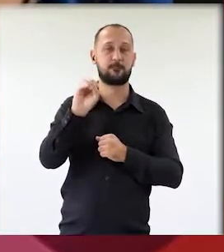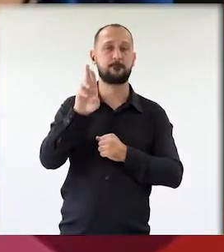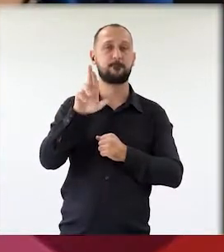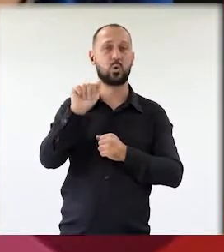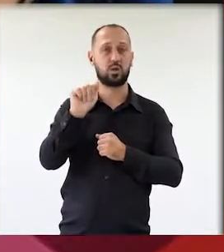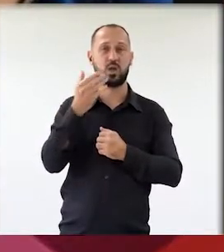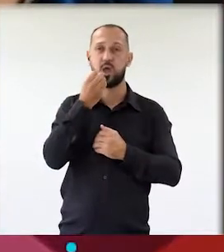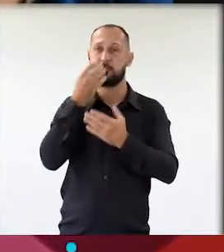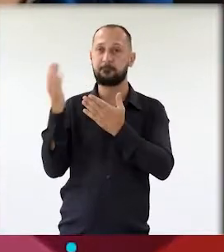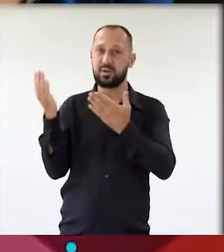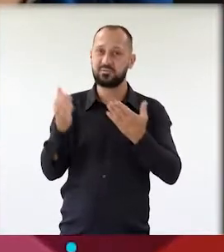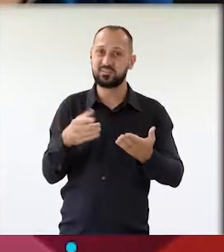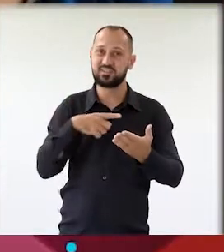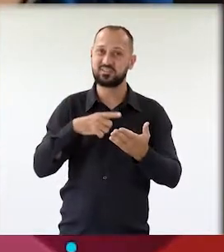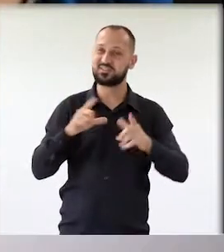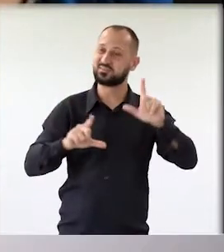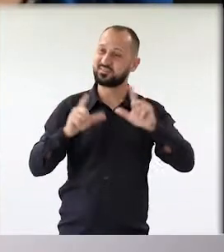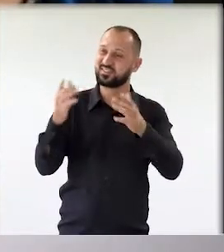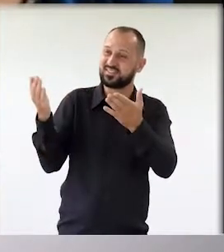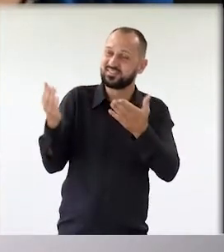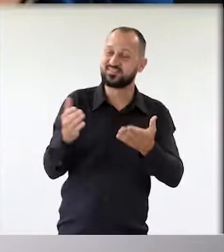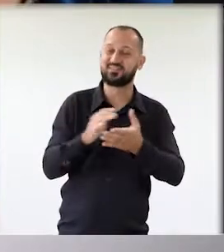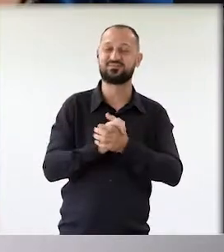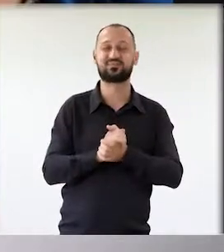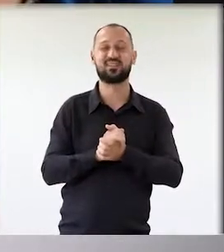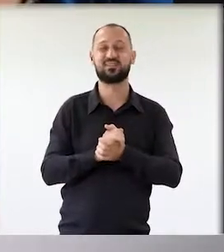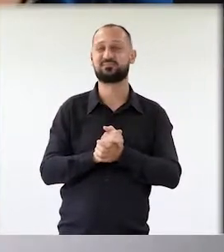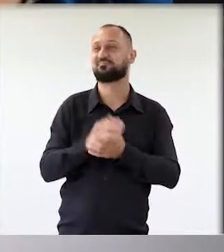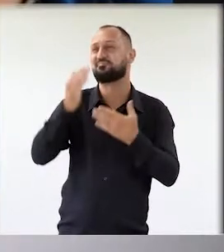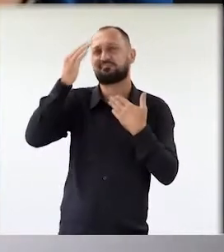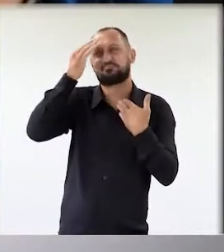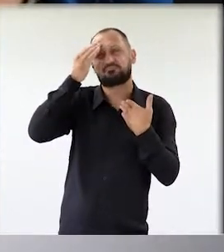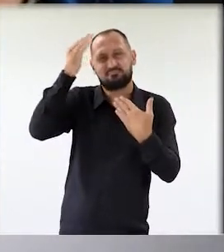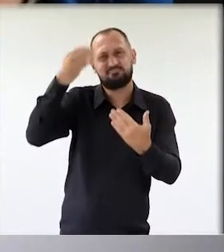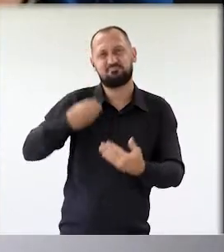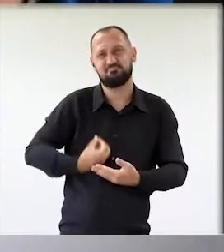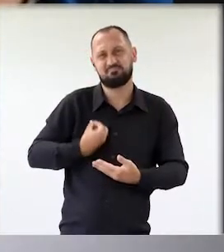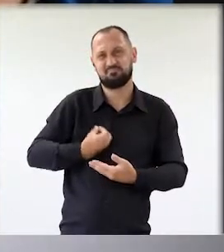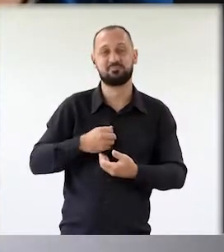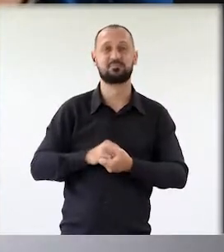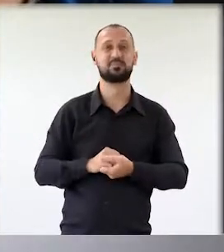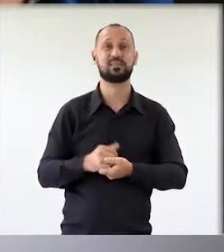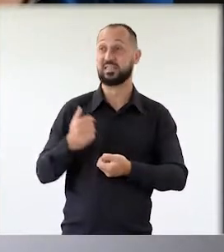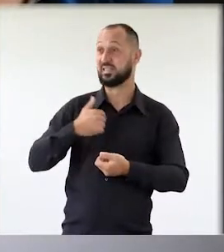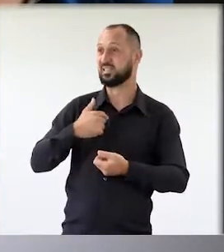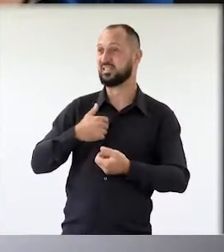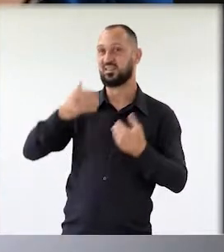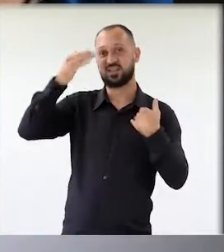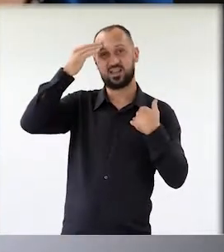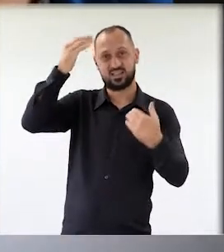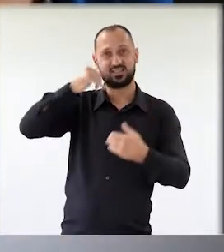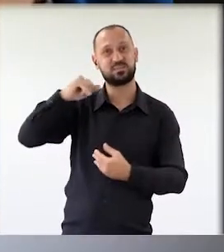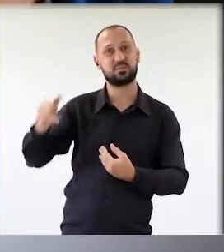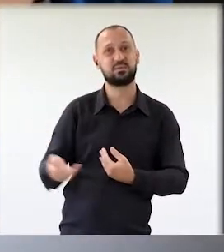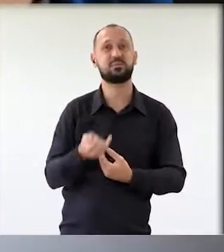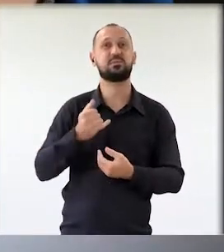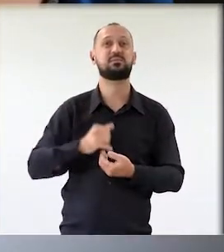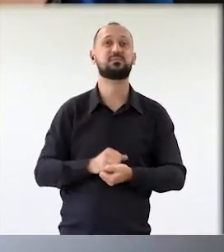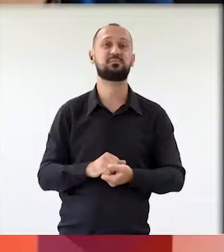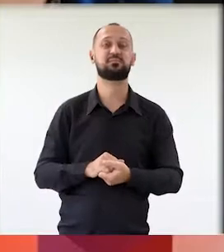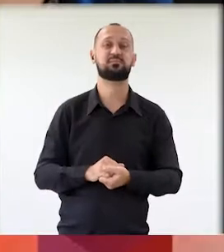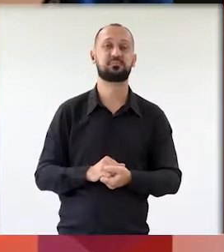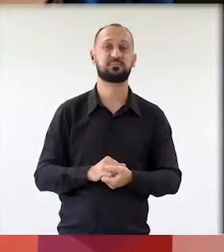Débora Paulino. Seja bem-vinda aqui ao nosso programa Perspectiva. Doutora, obrigada pela sua disponibilidade. Eu que agradeço